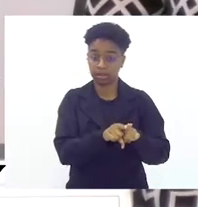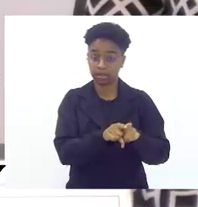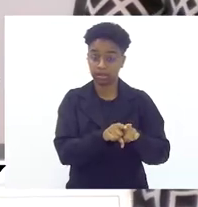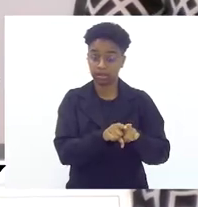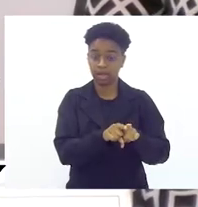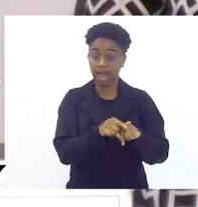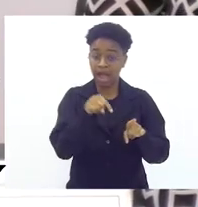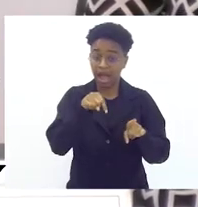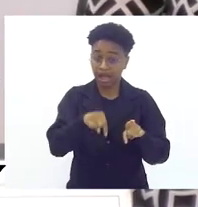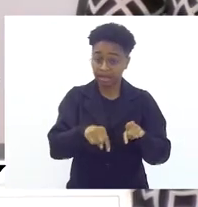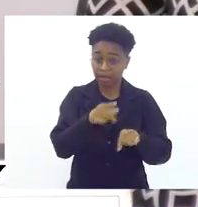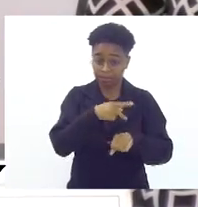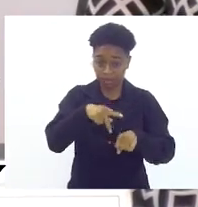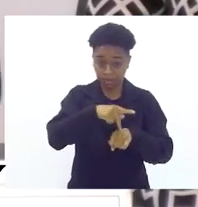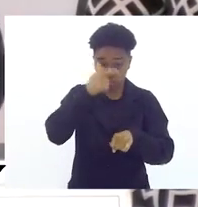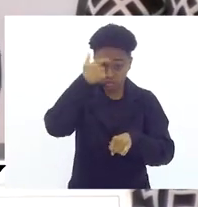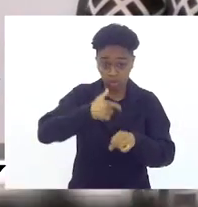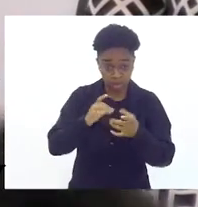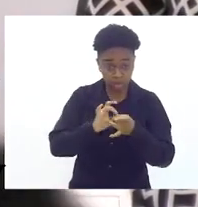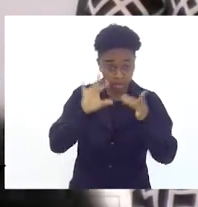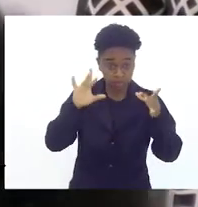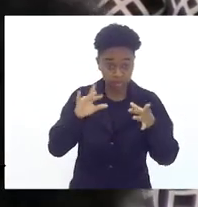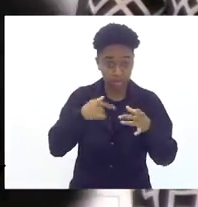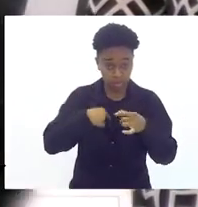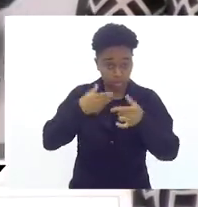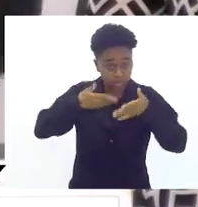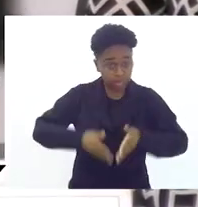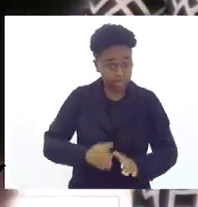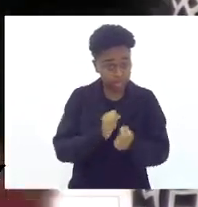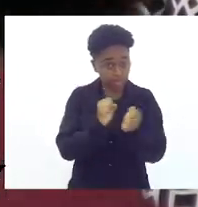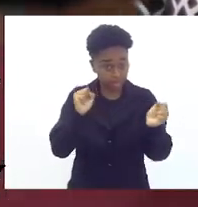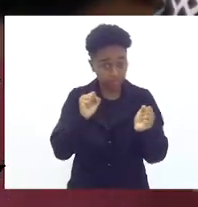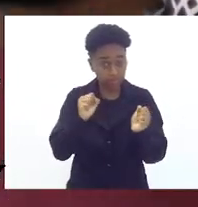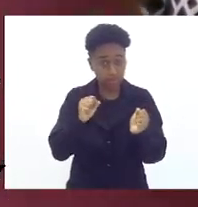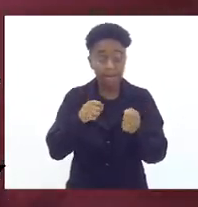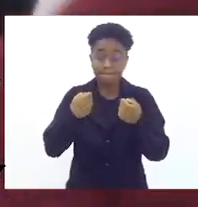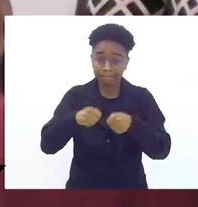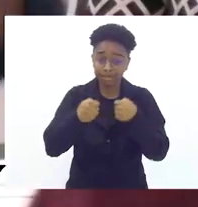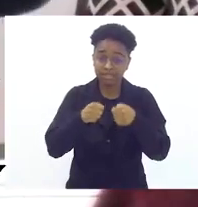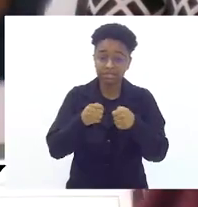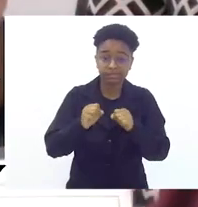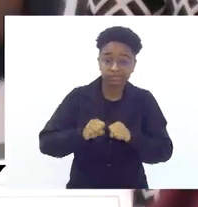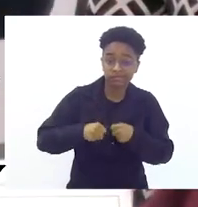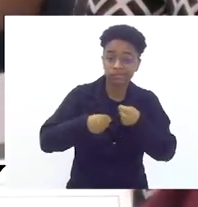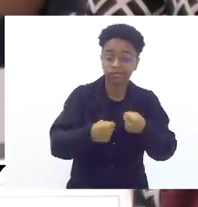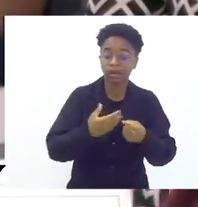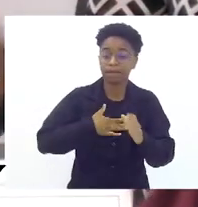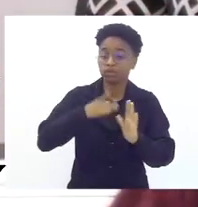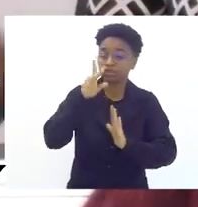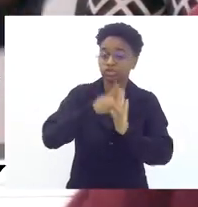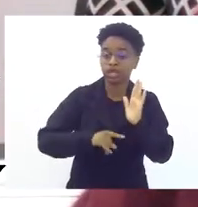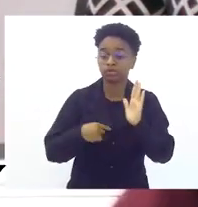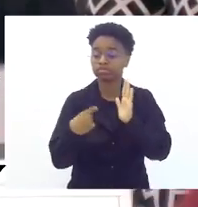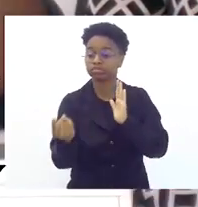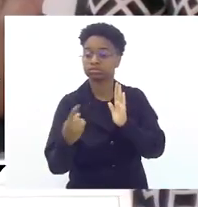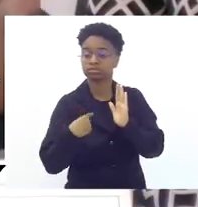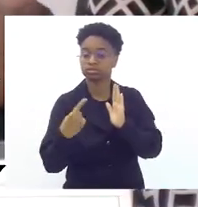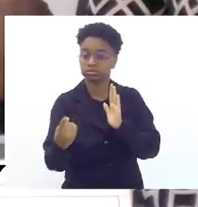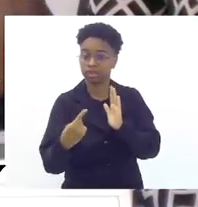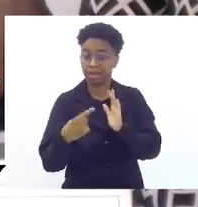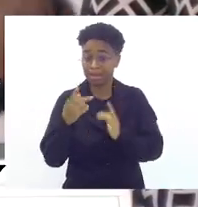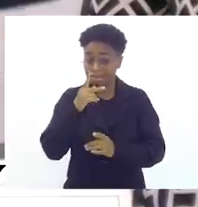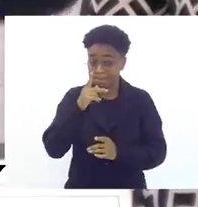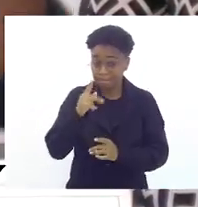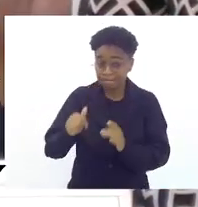país aonde eu sou livre porque assim livre o meu direito de dirigir a primeira Abordagem Policial a gente nunca